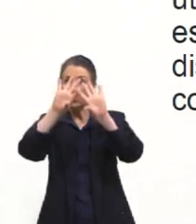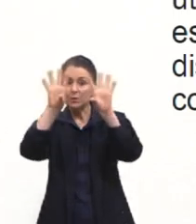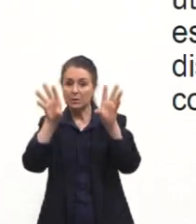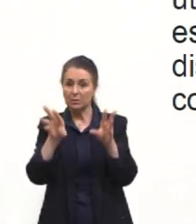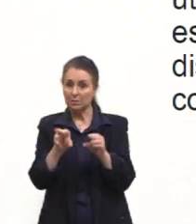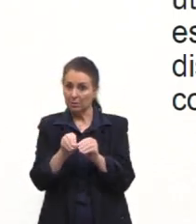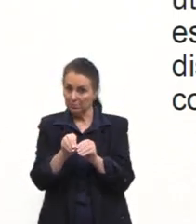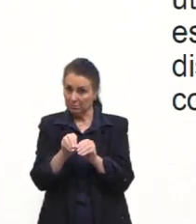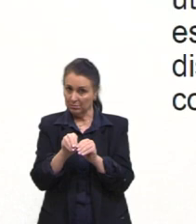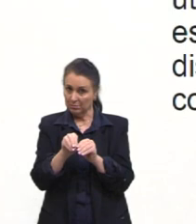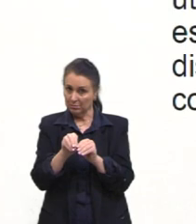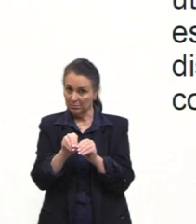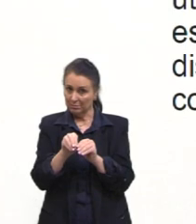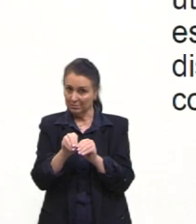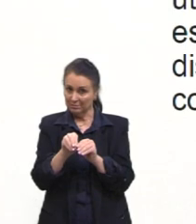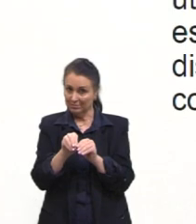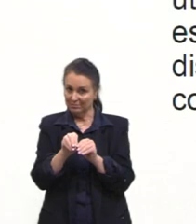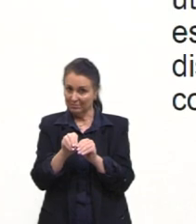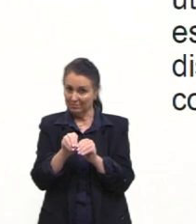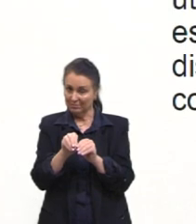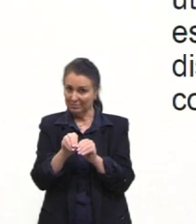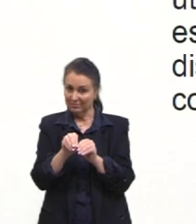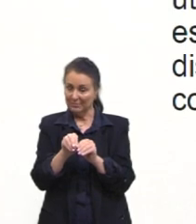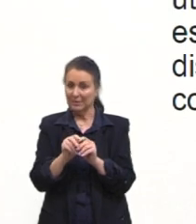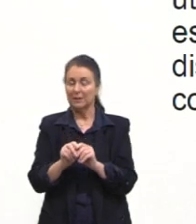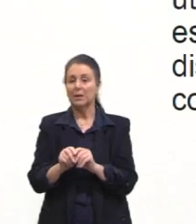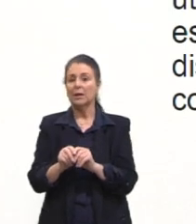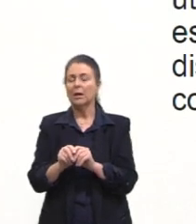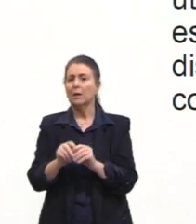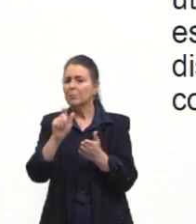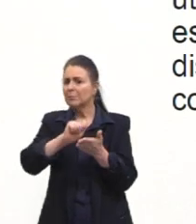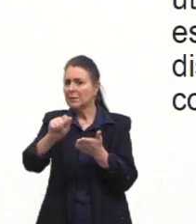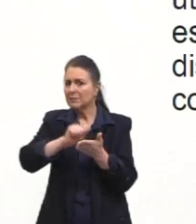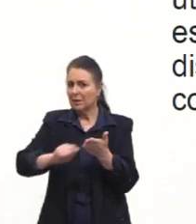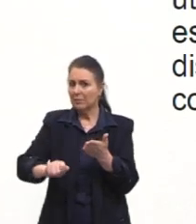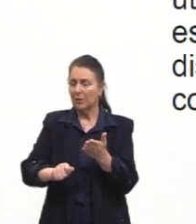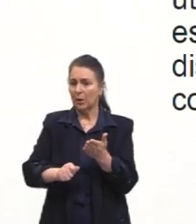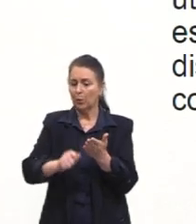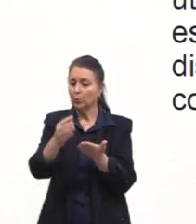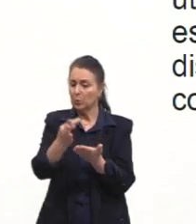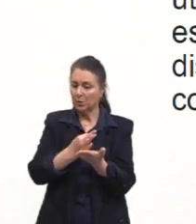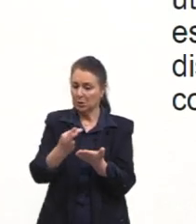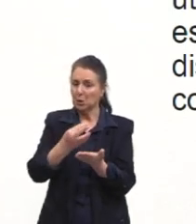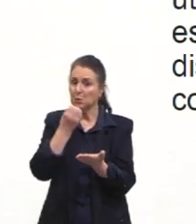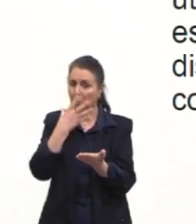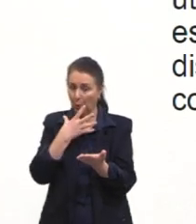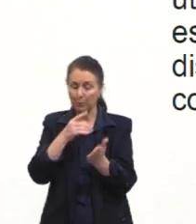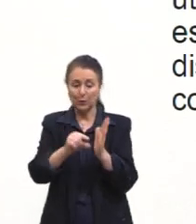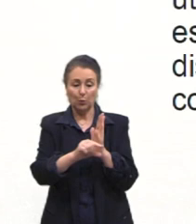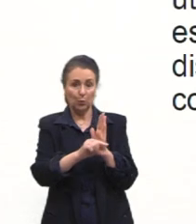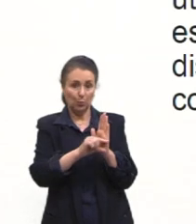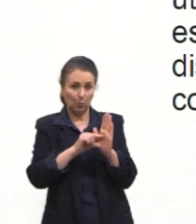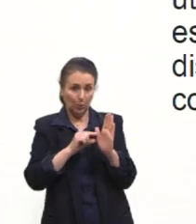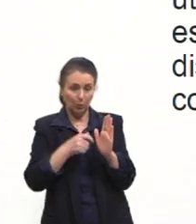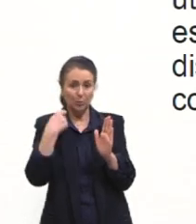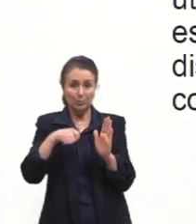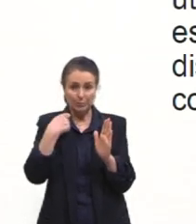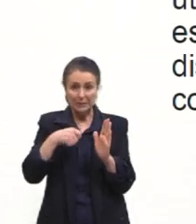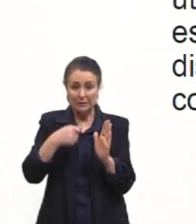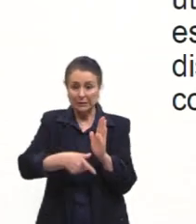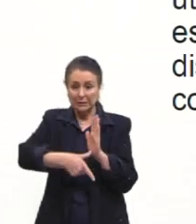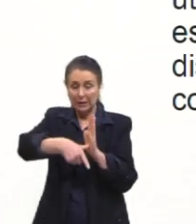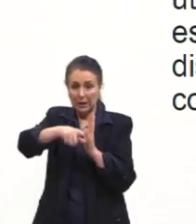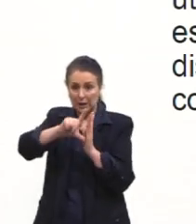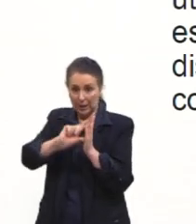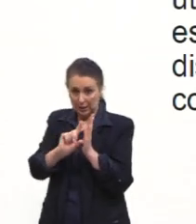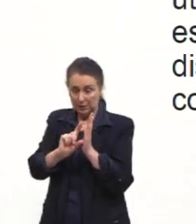seja, resumida aí na maioria das vezes. Para escrever um bom texto, o autor deve antecipar-se quanto aos possíveis